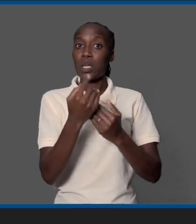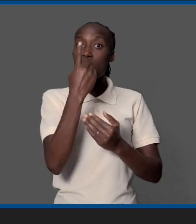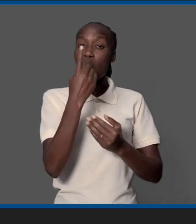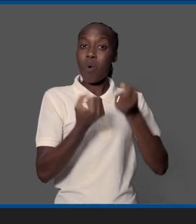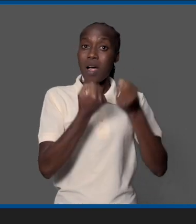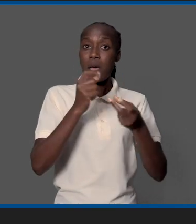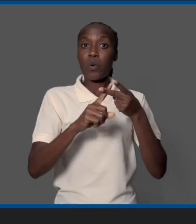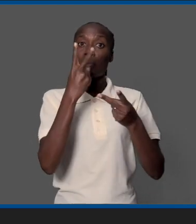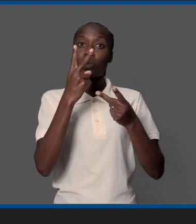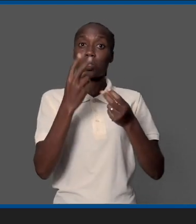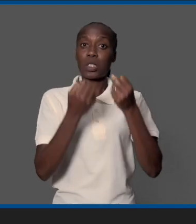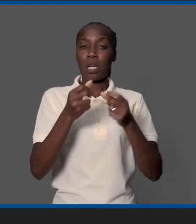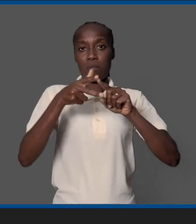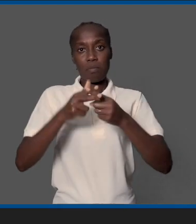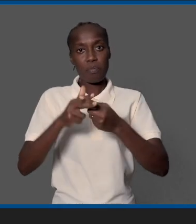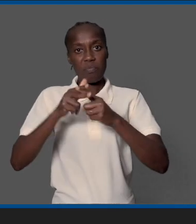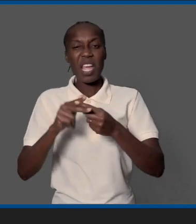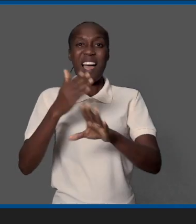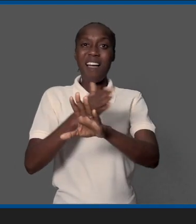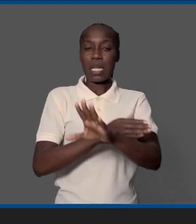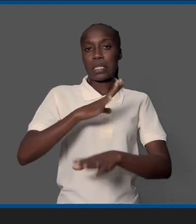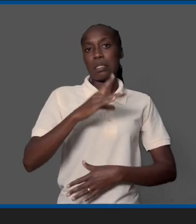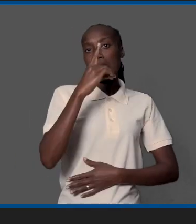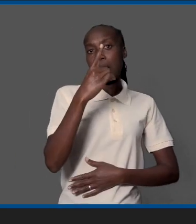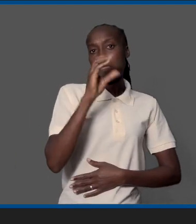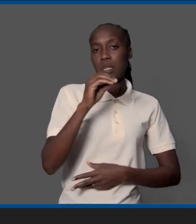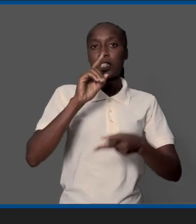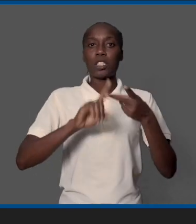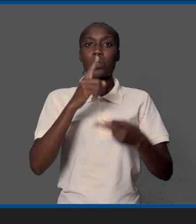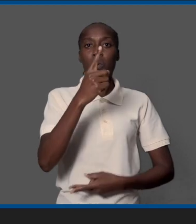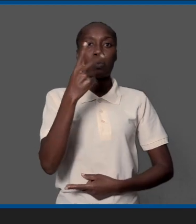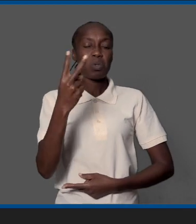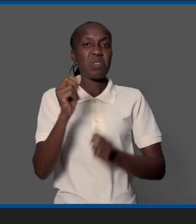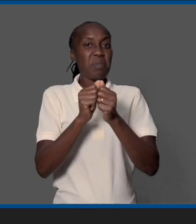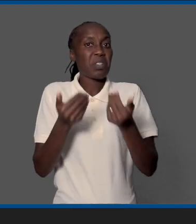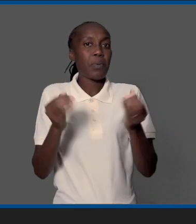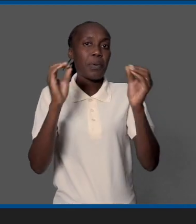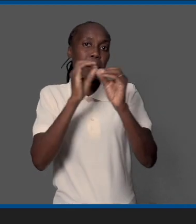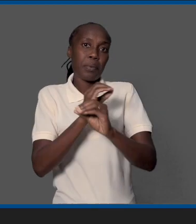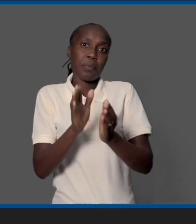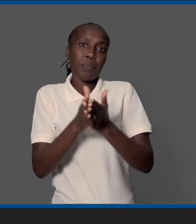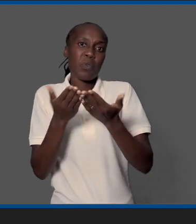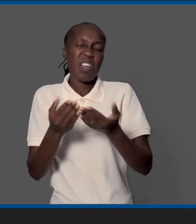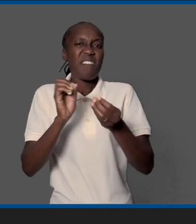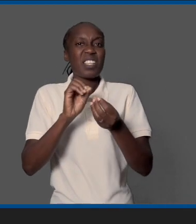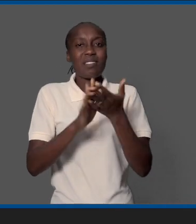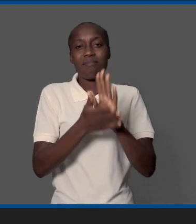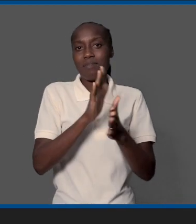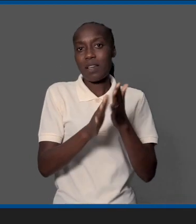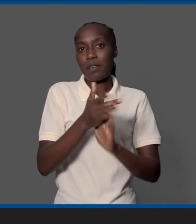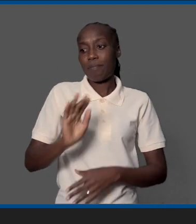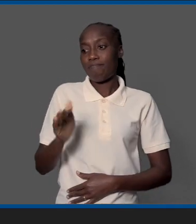arranjar um carro ou dois. Antigamente nós conseguimos arranjar dez, doze, mas agora não conseguimos